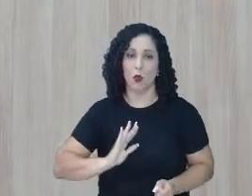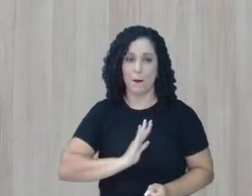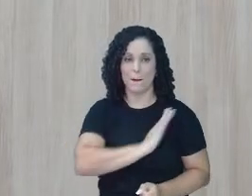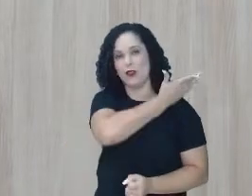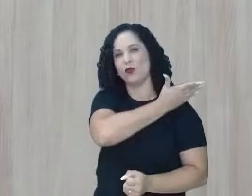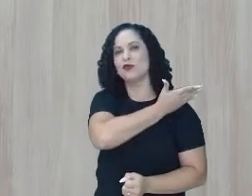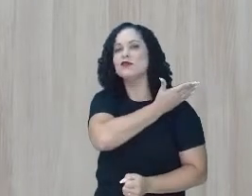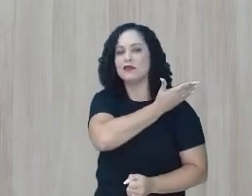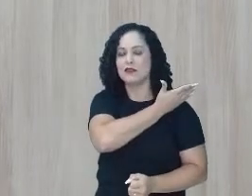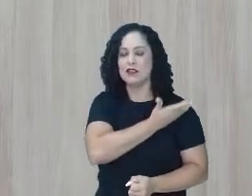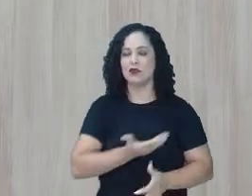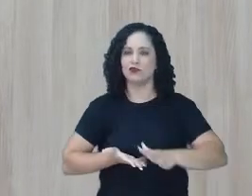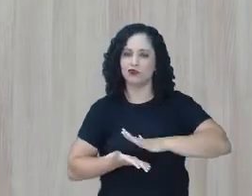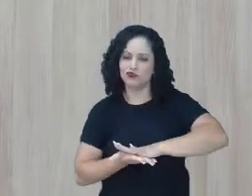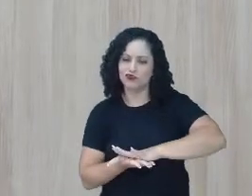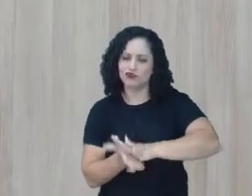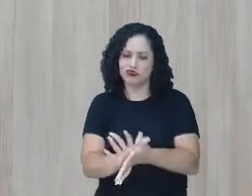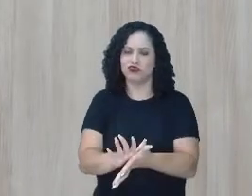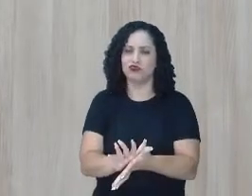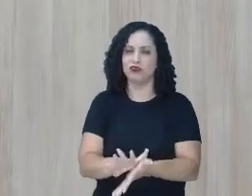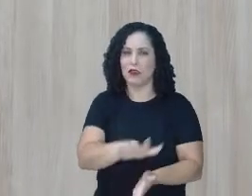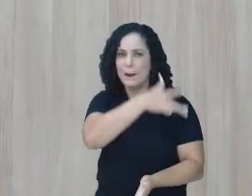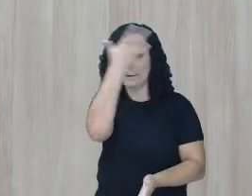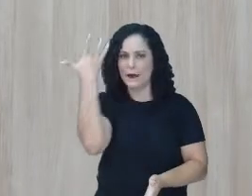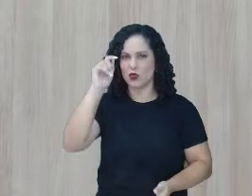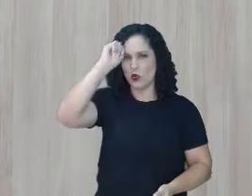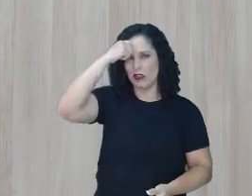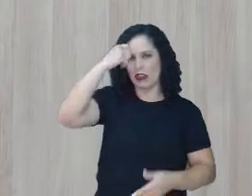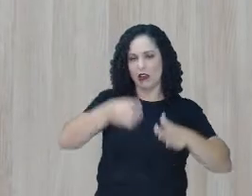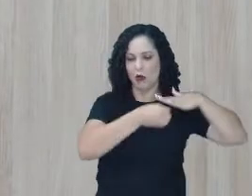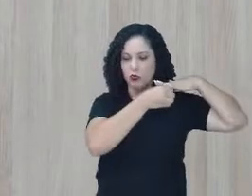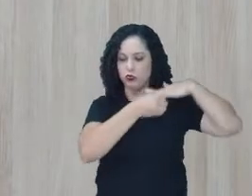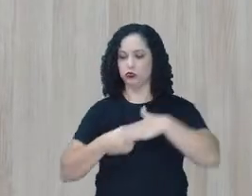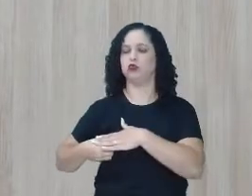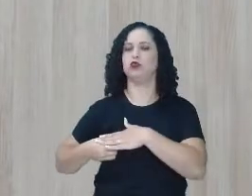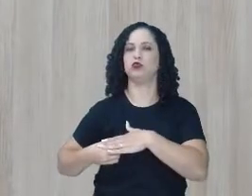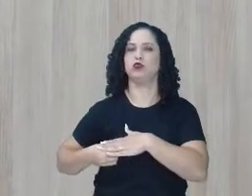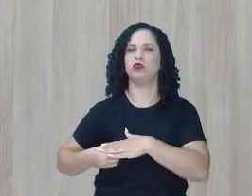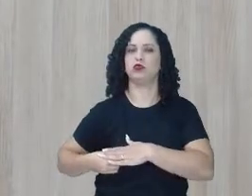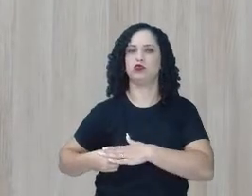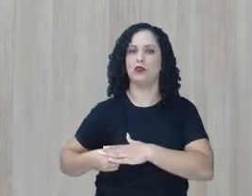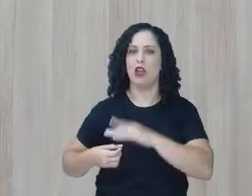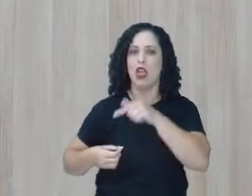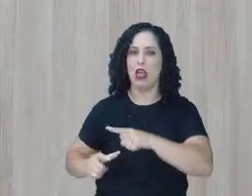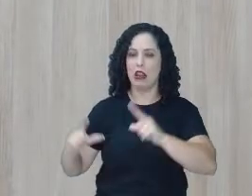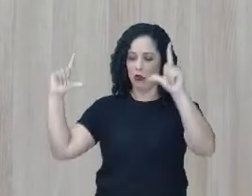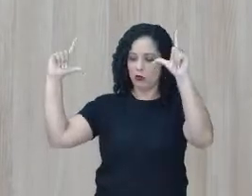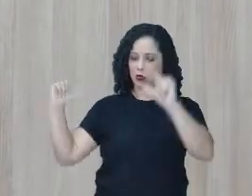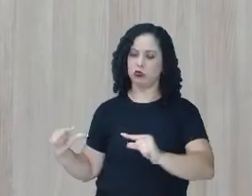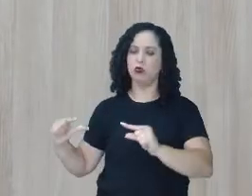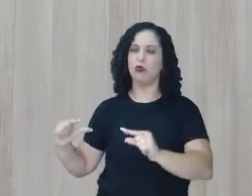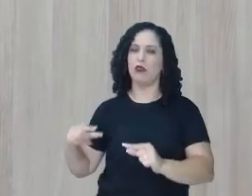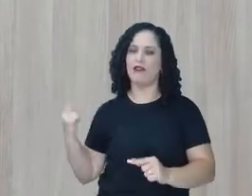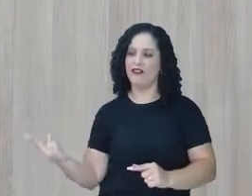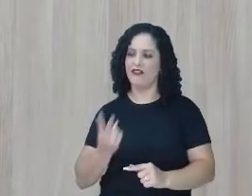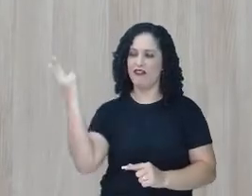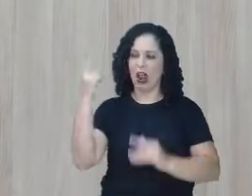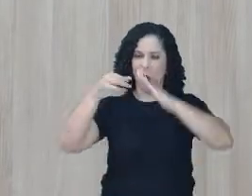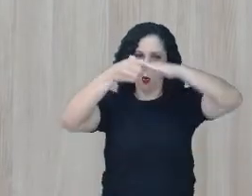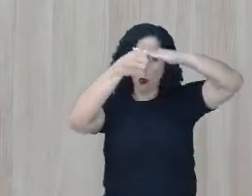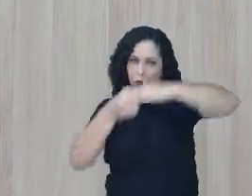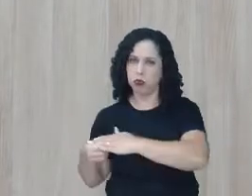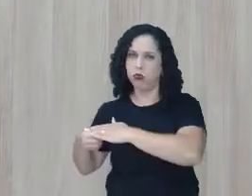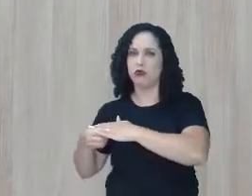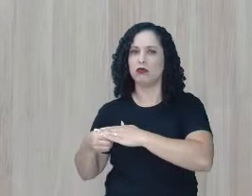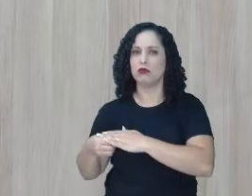Enfim, essa tentativa de inferiorizar a pessoa negra, né? De diminuí-la enquanto ser humano, de relegar ela